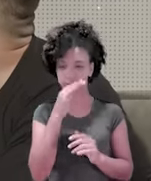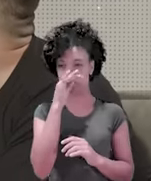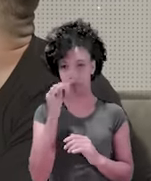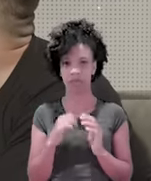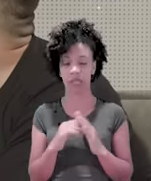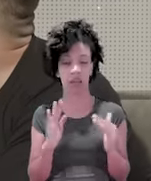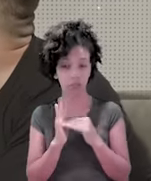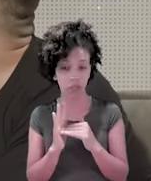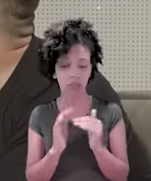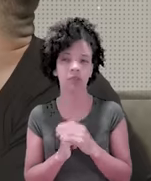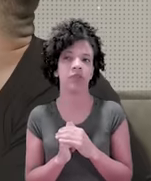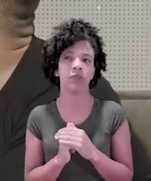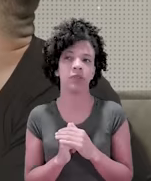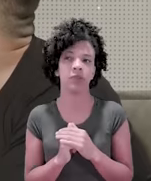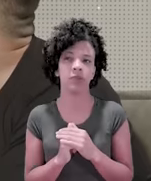até